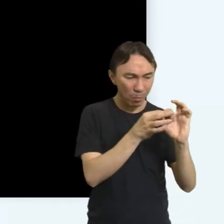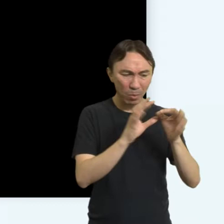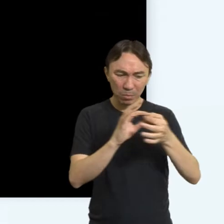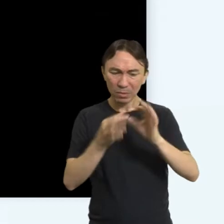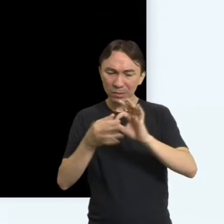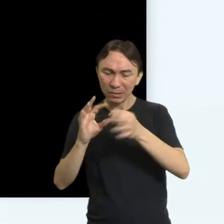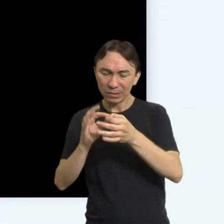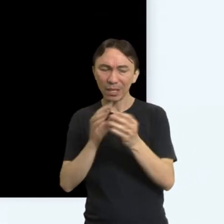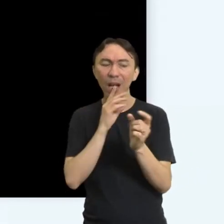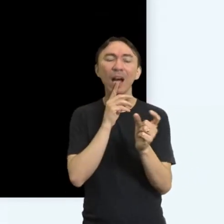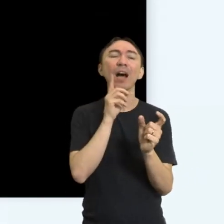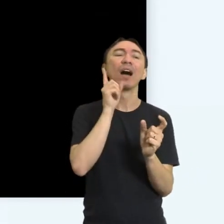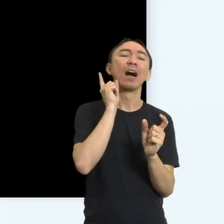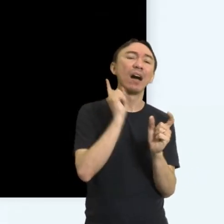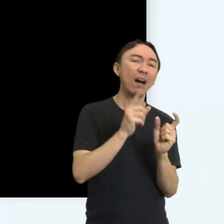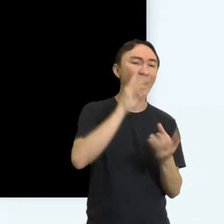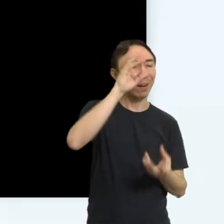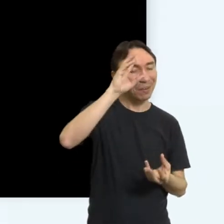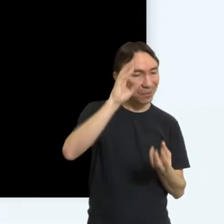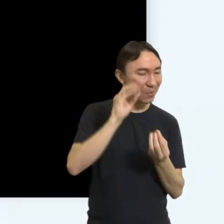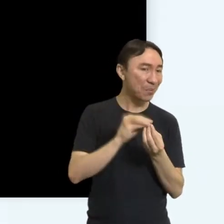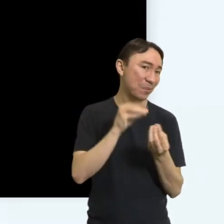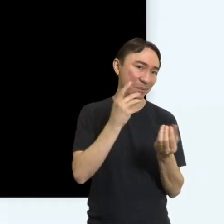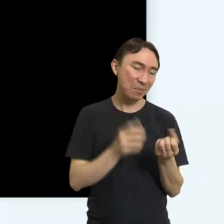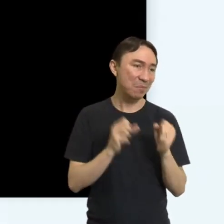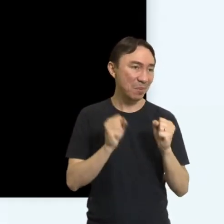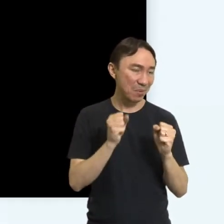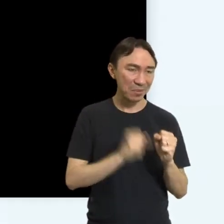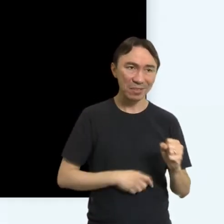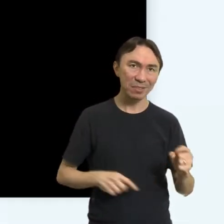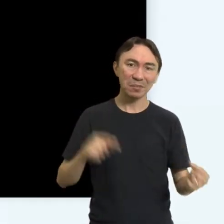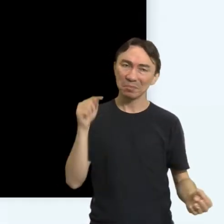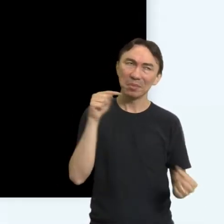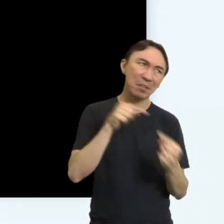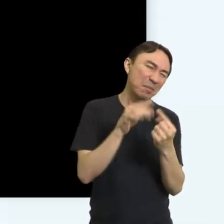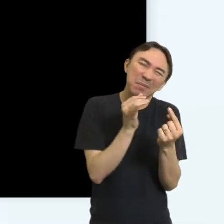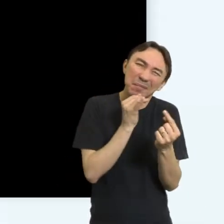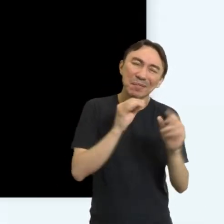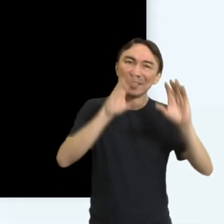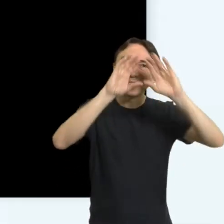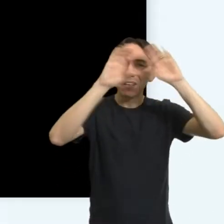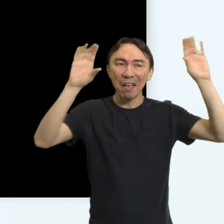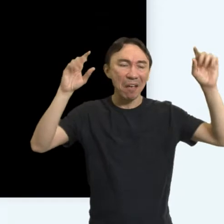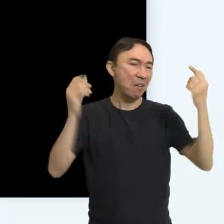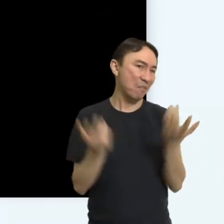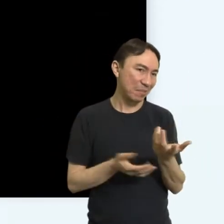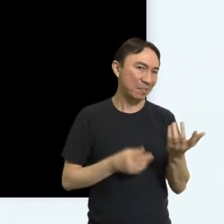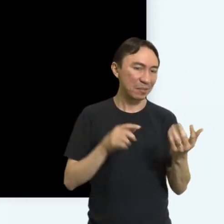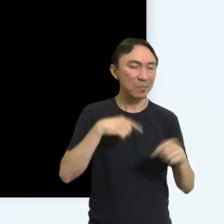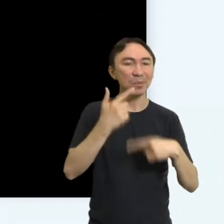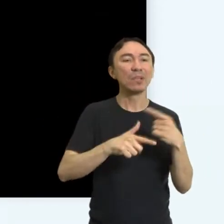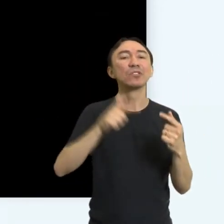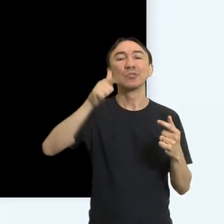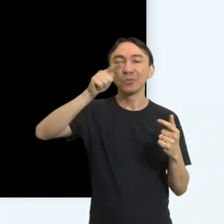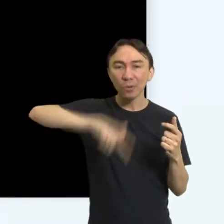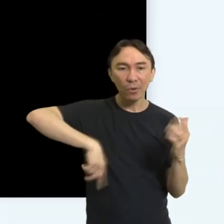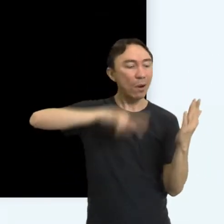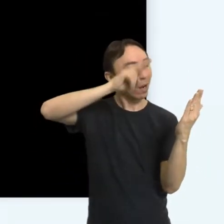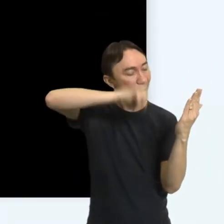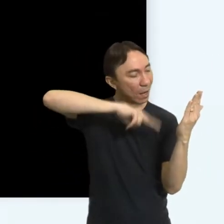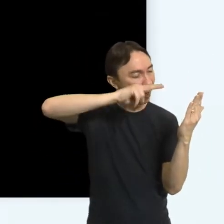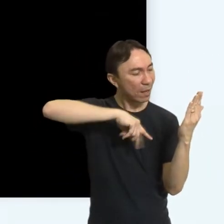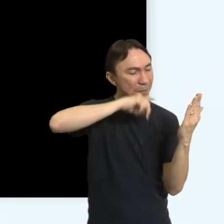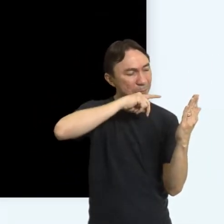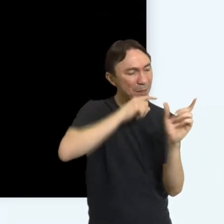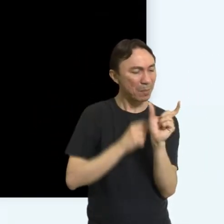para entender que deve ser alguma coisa relacionada a céu. Aí a gente pode ler o trecho de novo, tentando descobrir o que aquela palavra